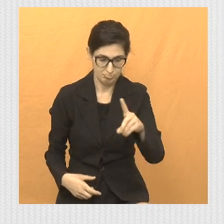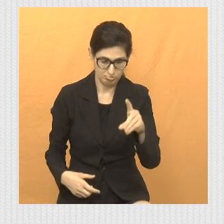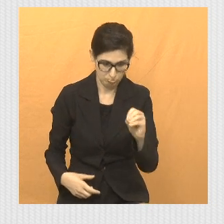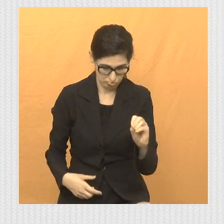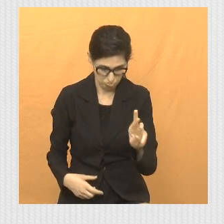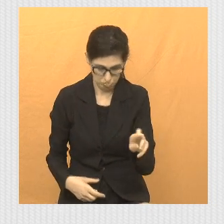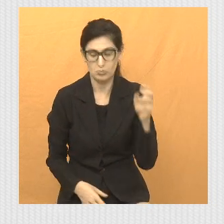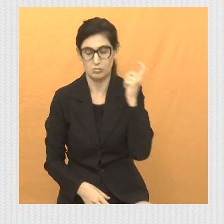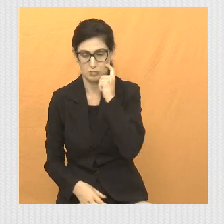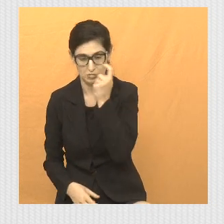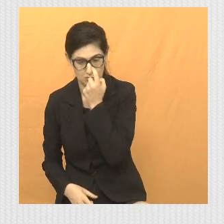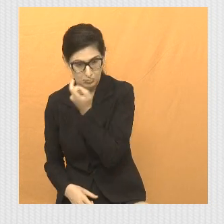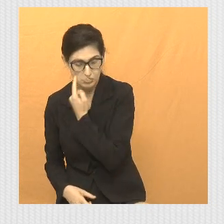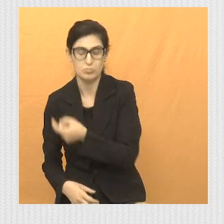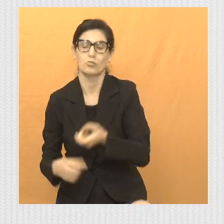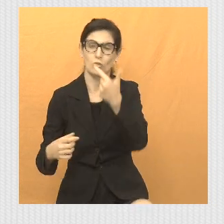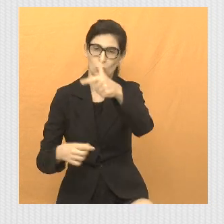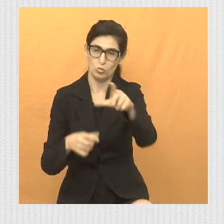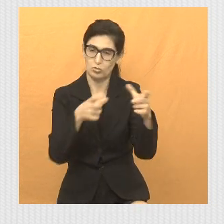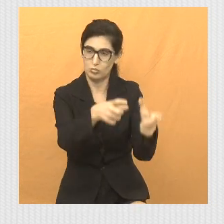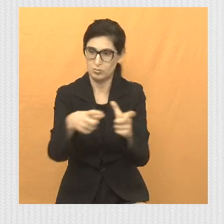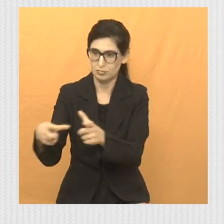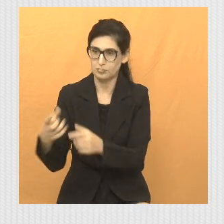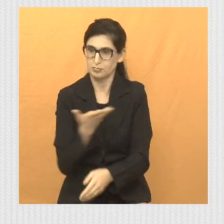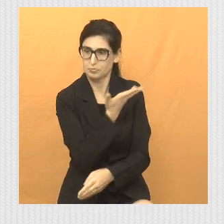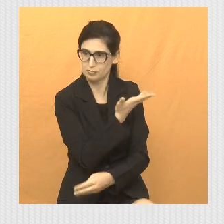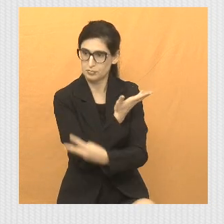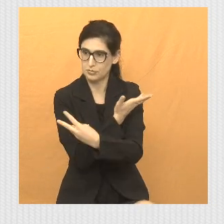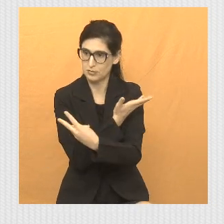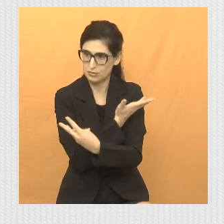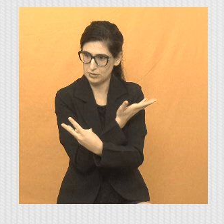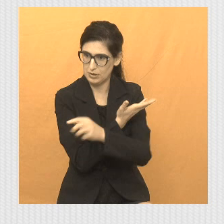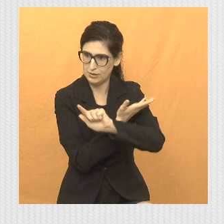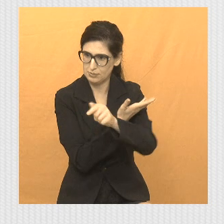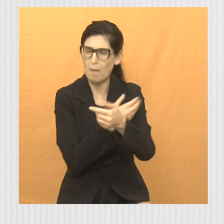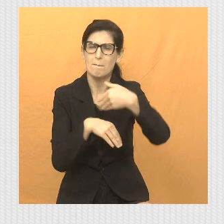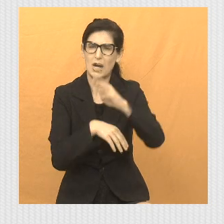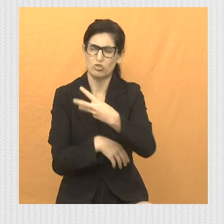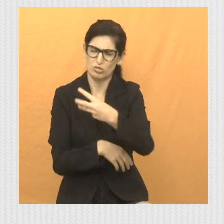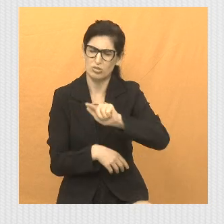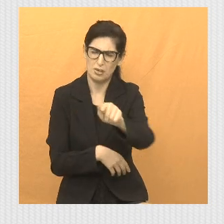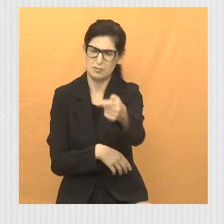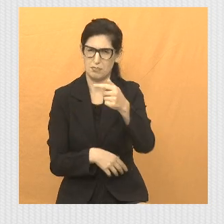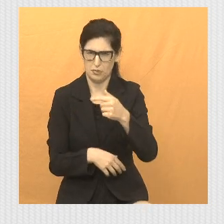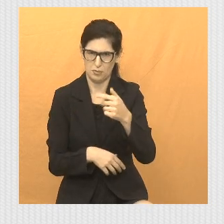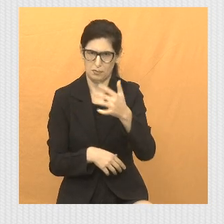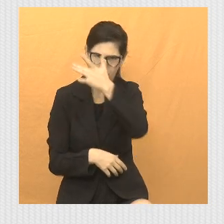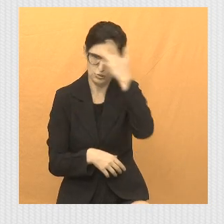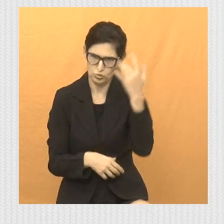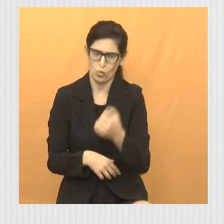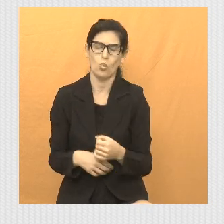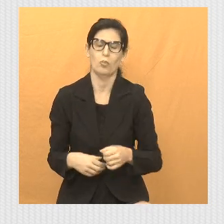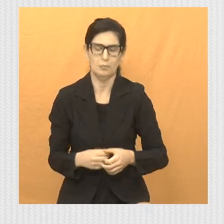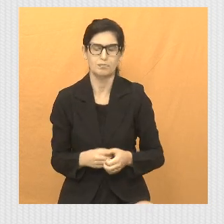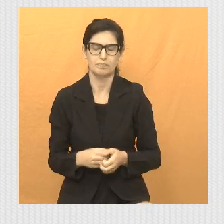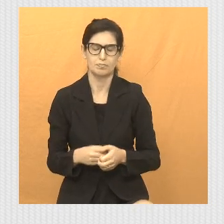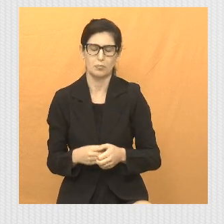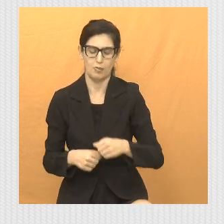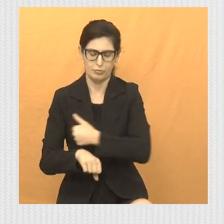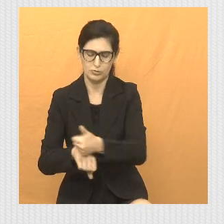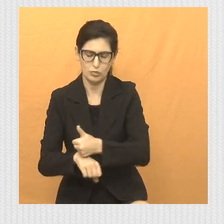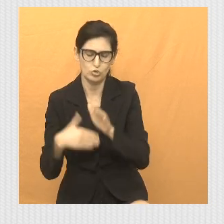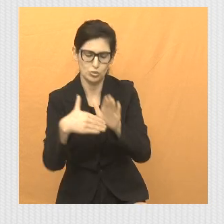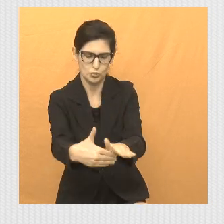fechou o quadrimestre com 3.609 atendimentos. As unidades de suporte avançado,